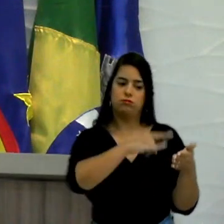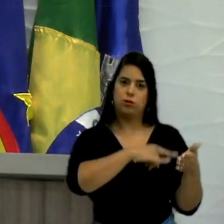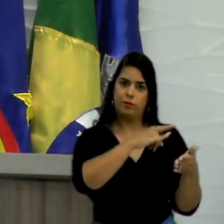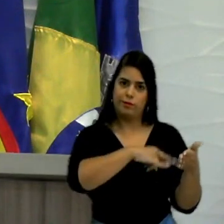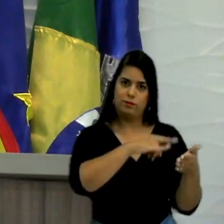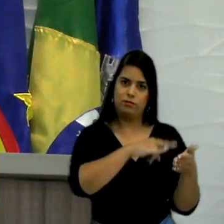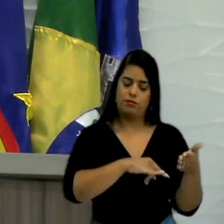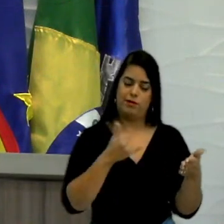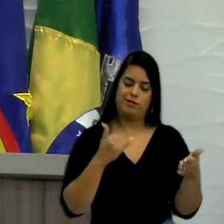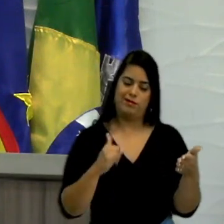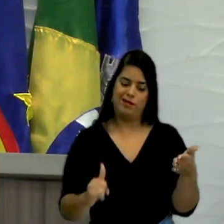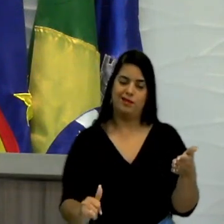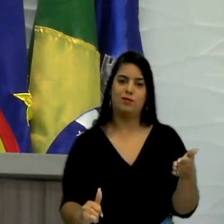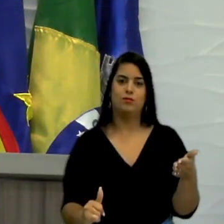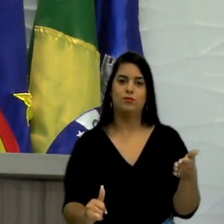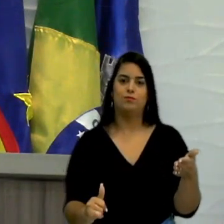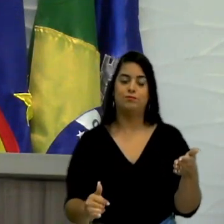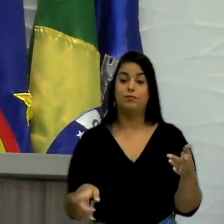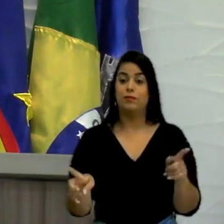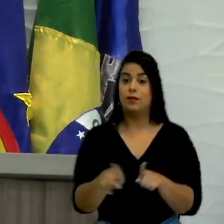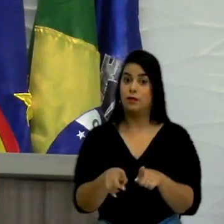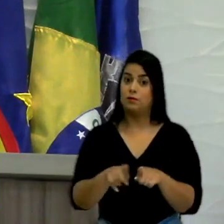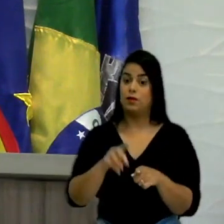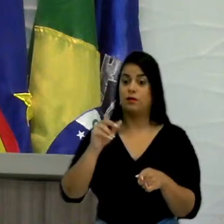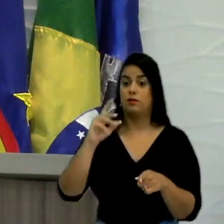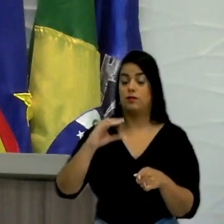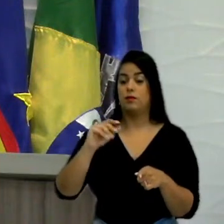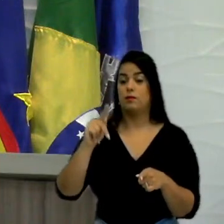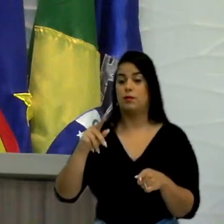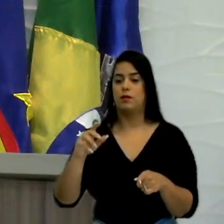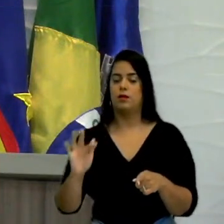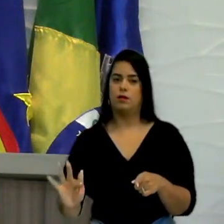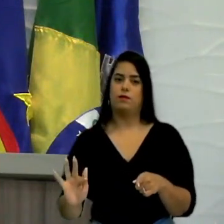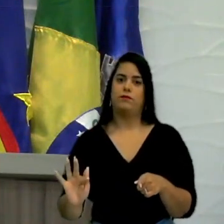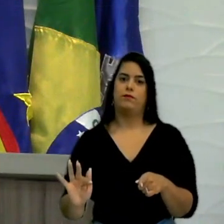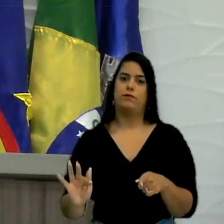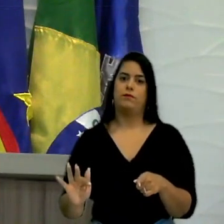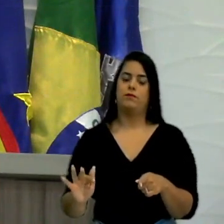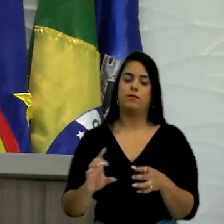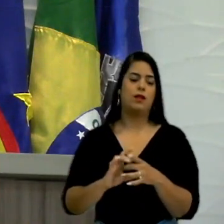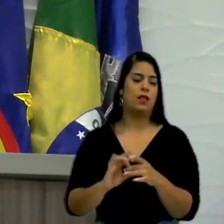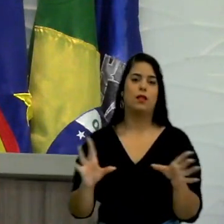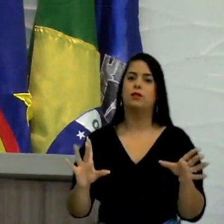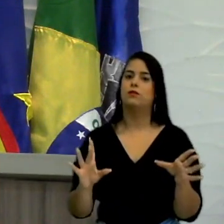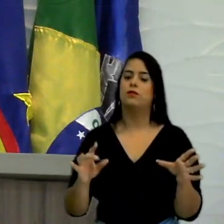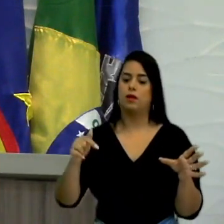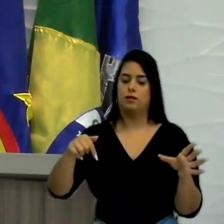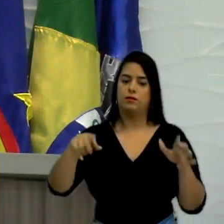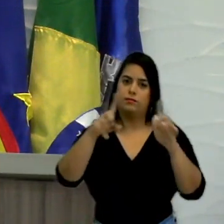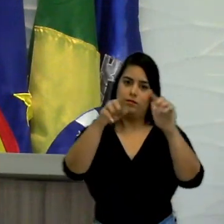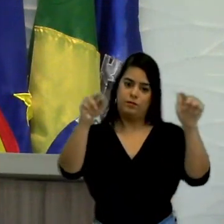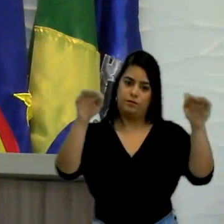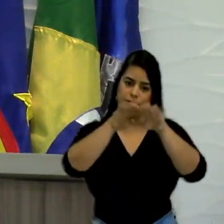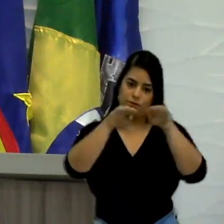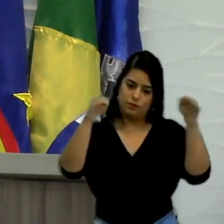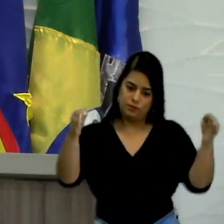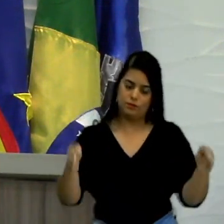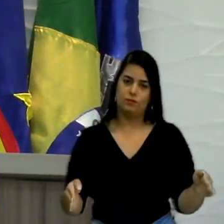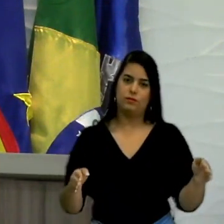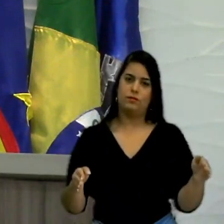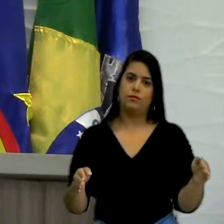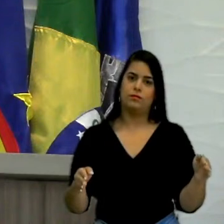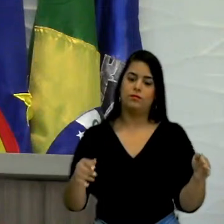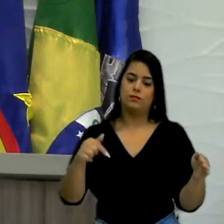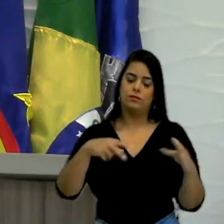lá, tanto no sindicato como aqui no gabinete, nós estamos disponibilizando pessoas para fazer as